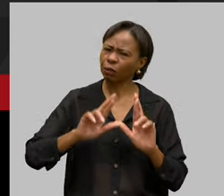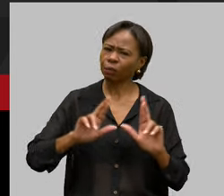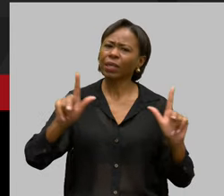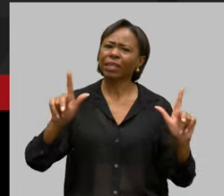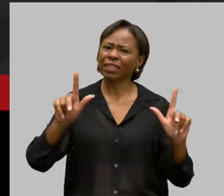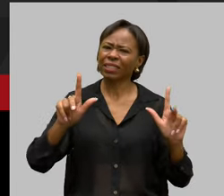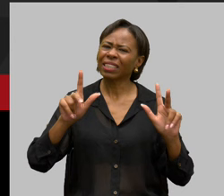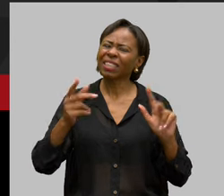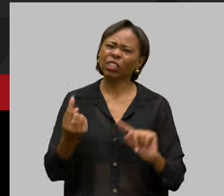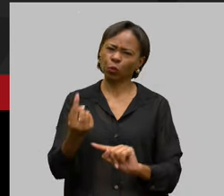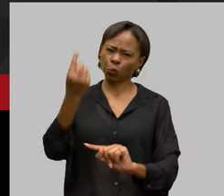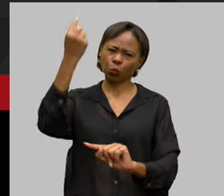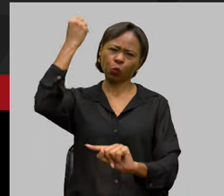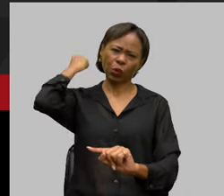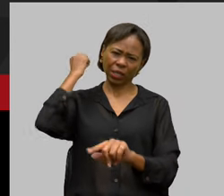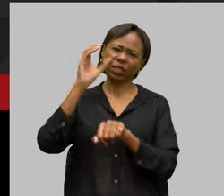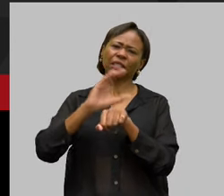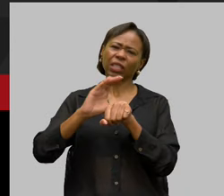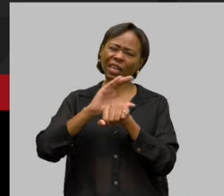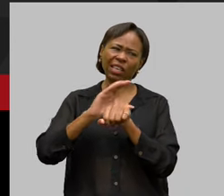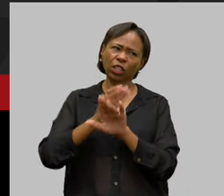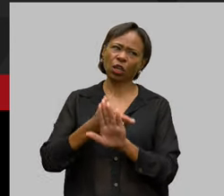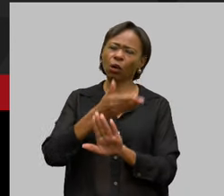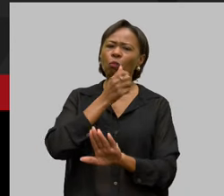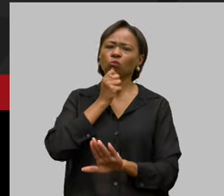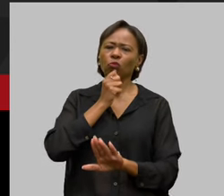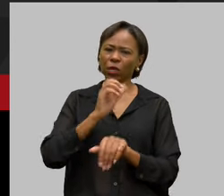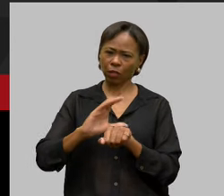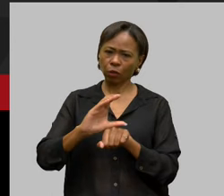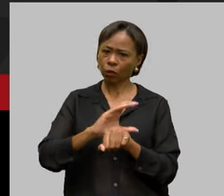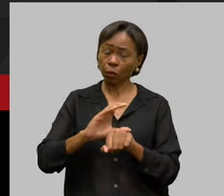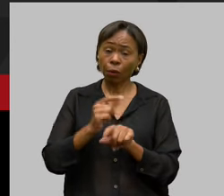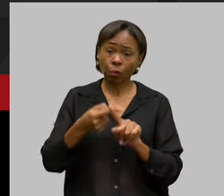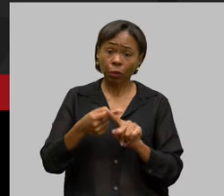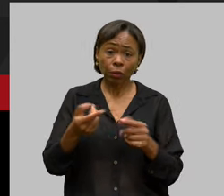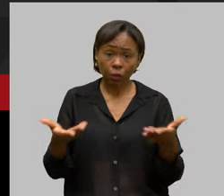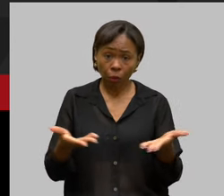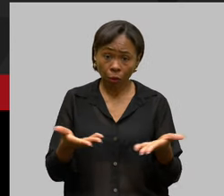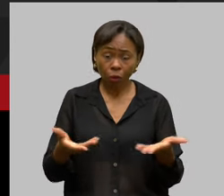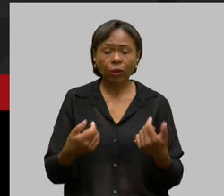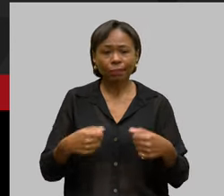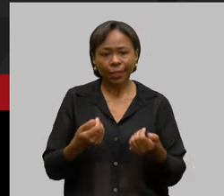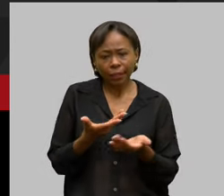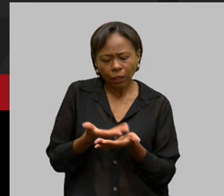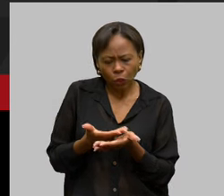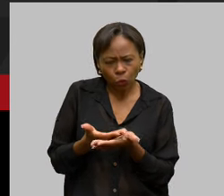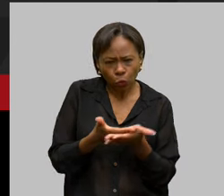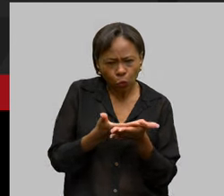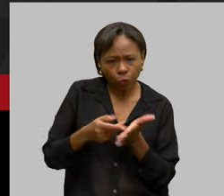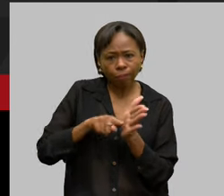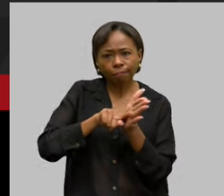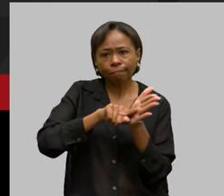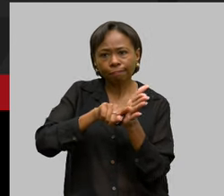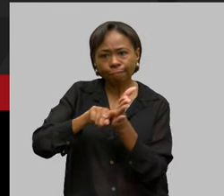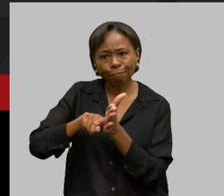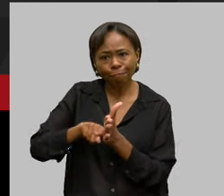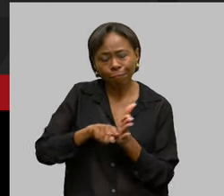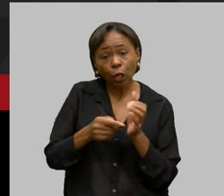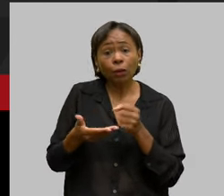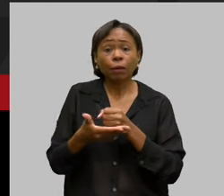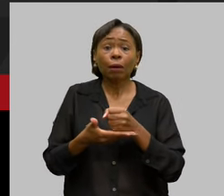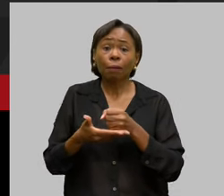aqueles que nasceram antes da constituição de 88 porque hoje haveria necessidade de estudos e esses estudos precisaram estar embasados